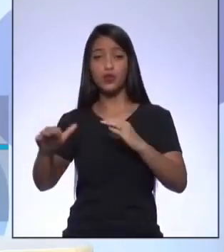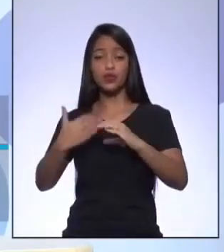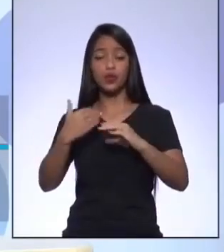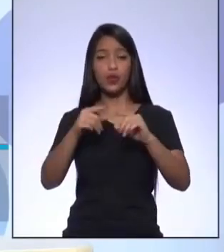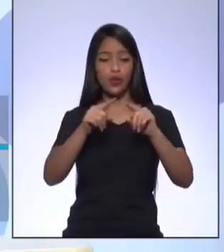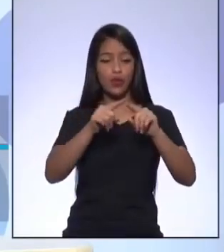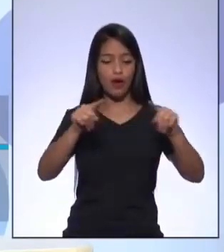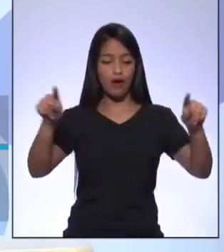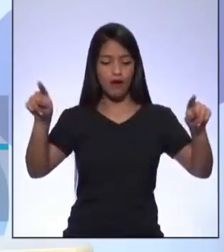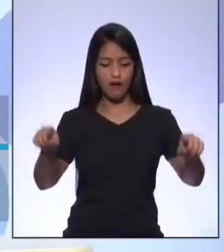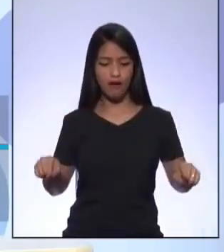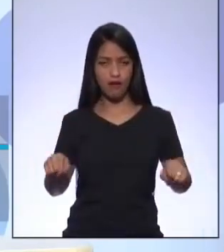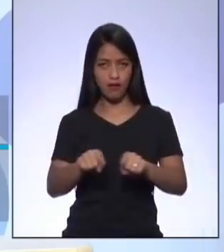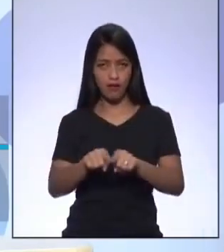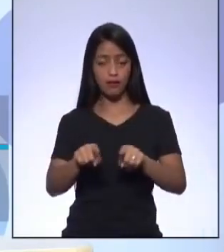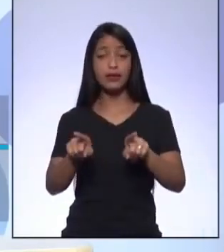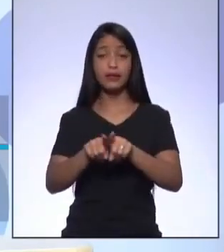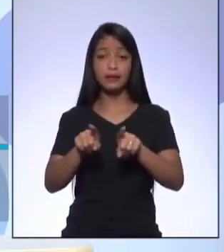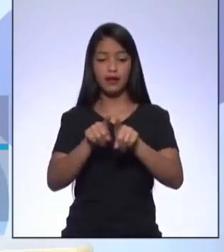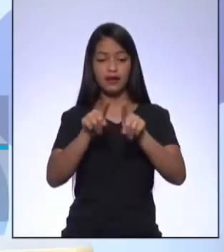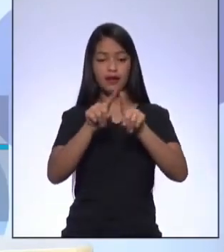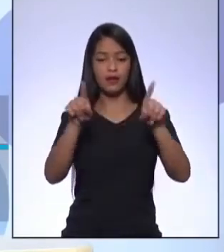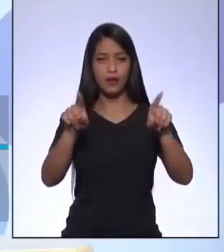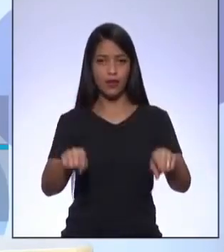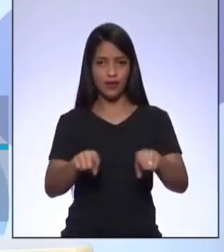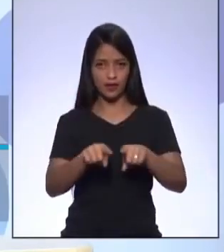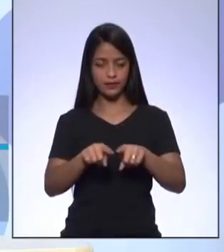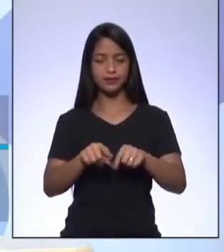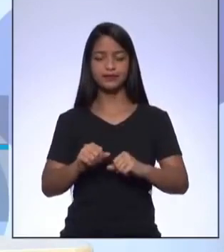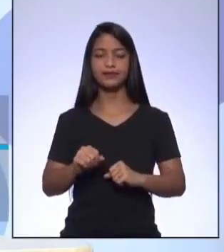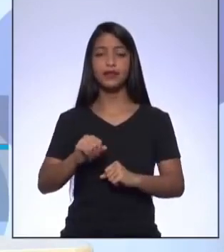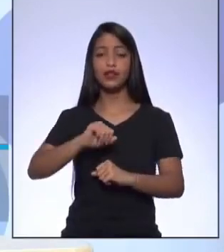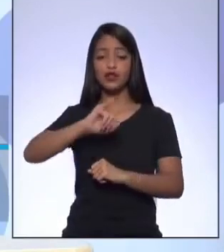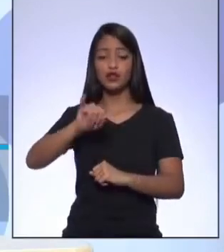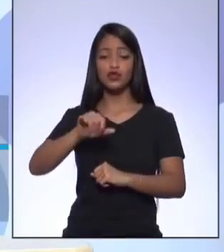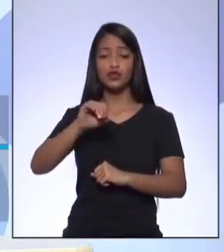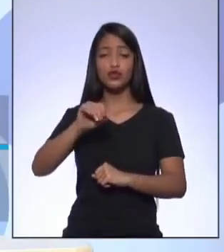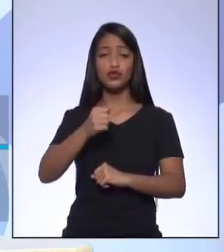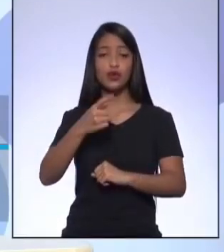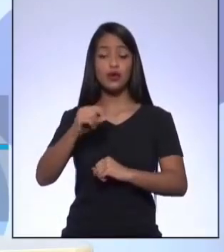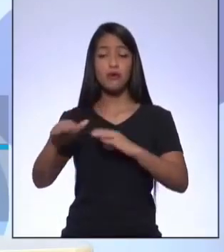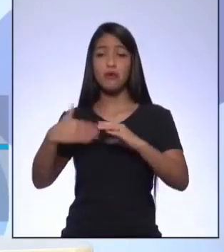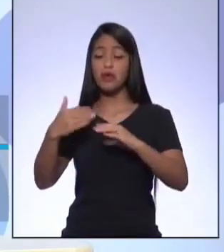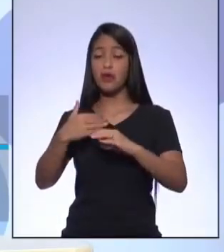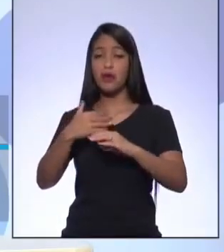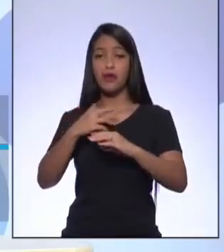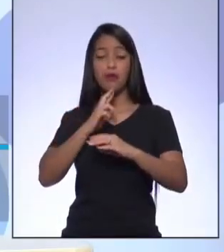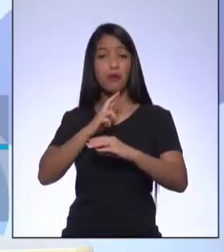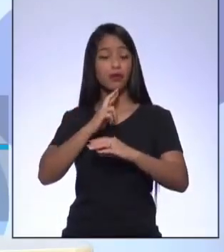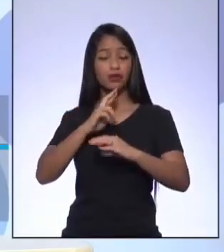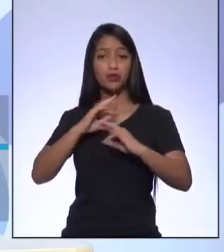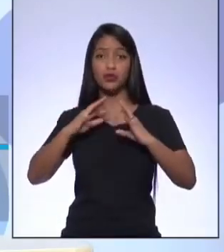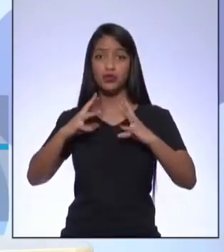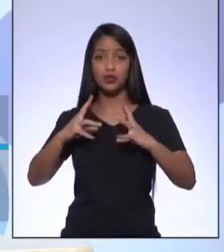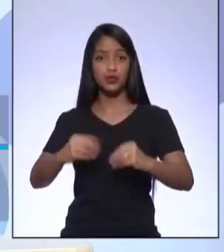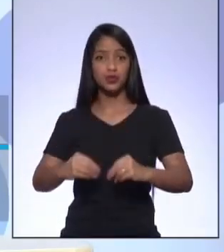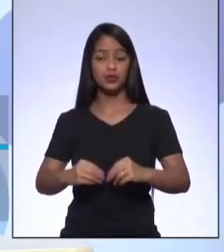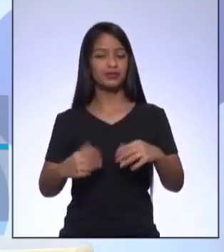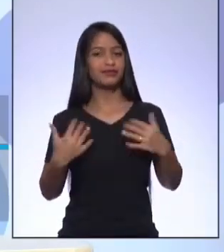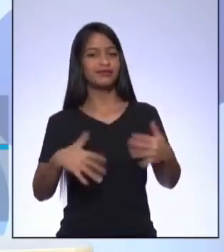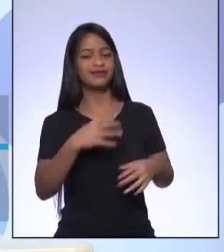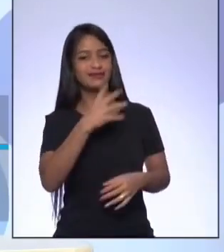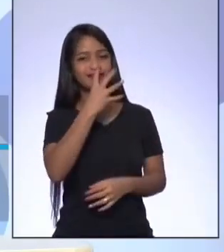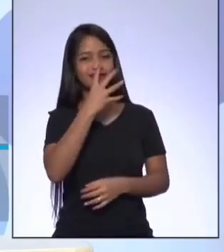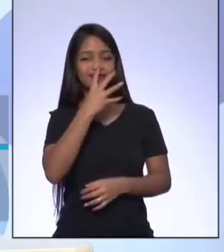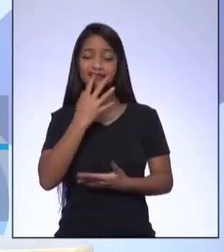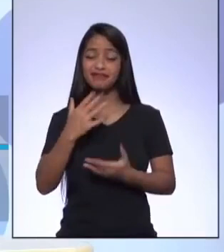quadrado, João Pedro colocou já todas as respostas, mas João, aí a gente pode ver tanto o